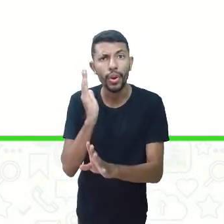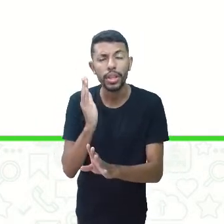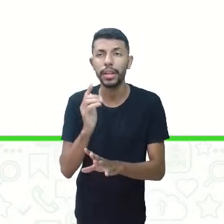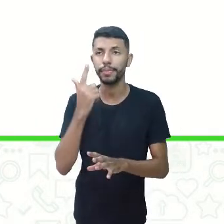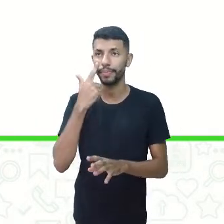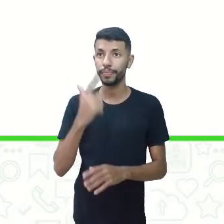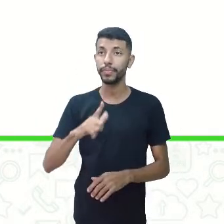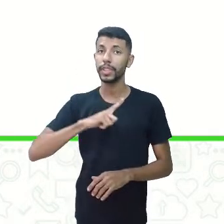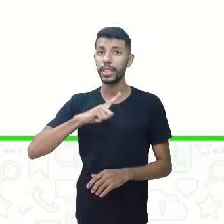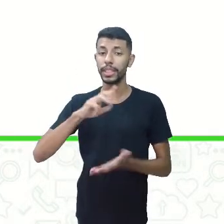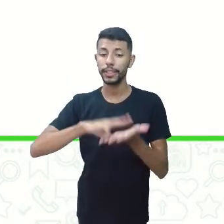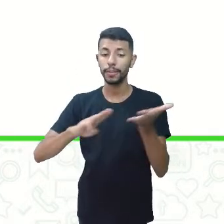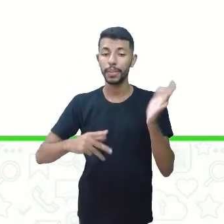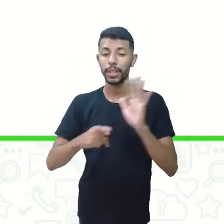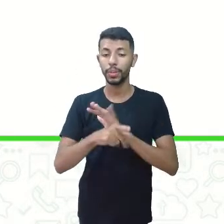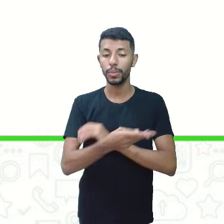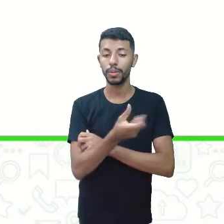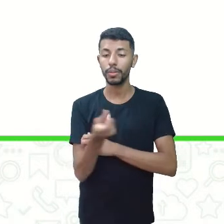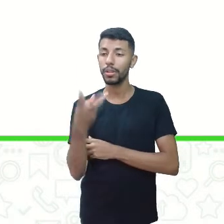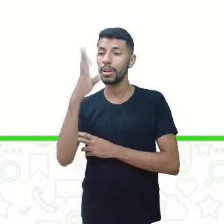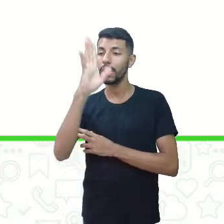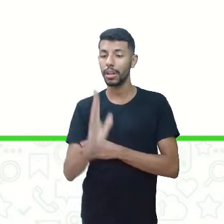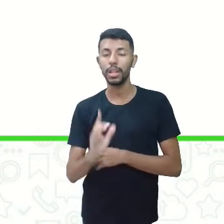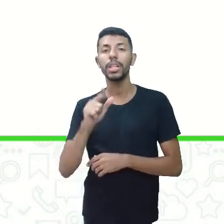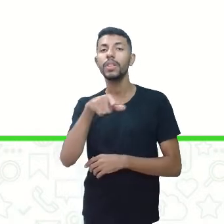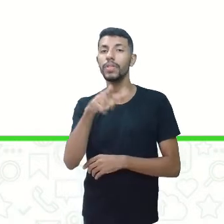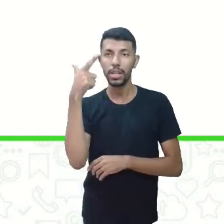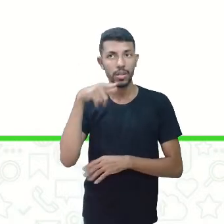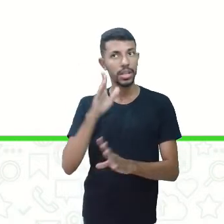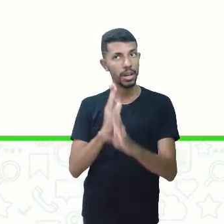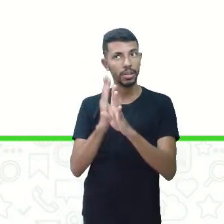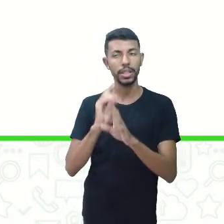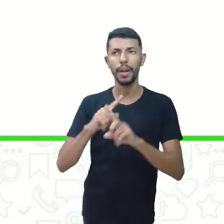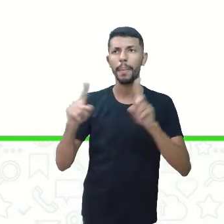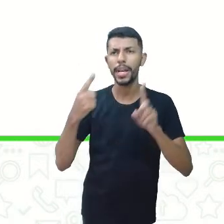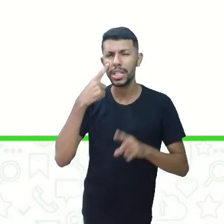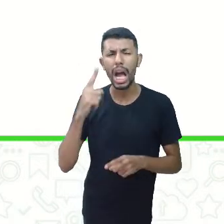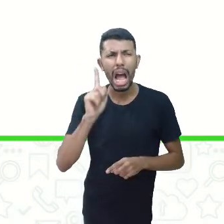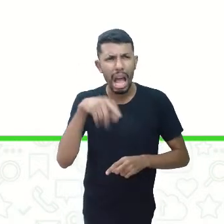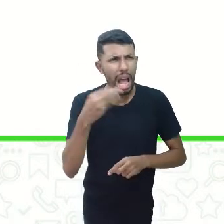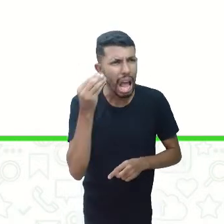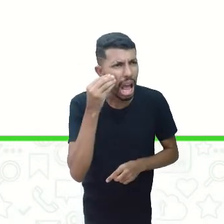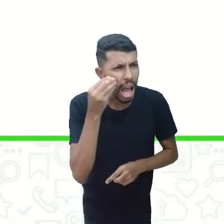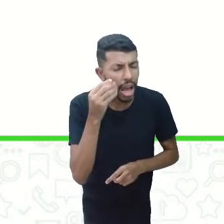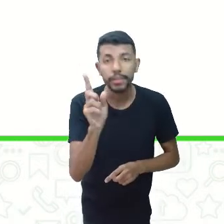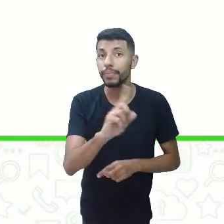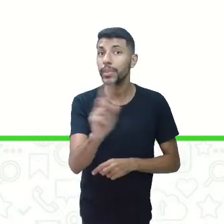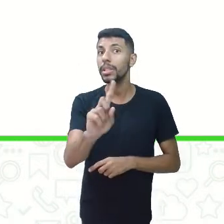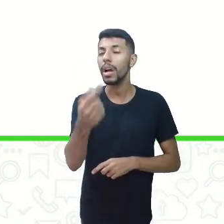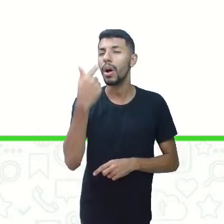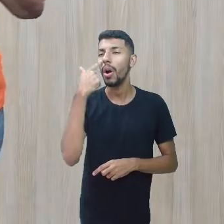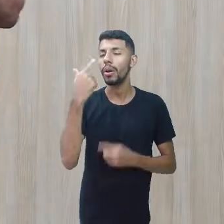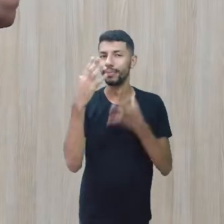fatoração que você vai olhar se esse número. Professora, e eu vou ficar por tentativa? Não. Preste